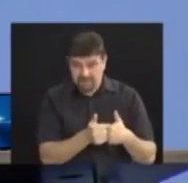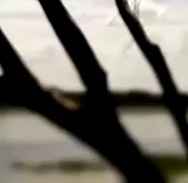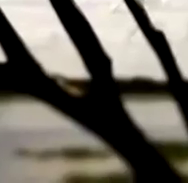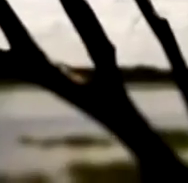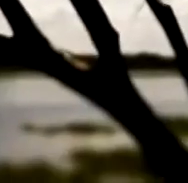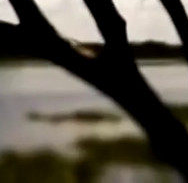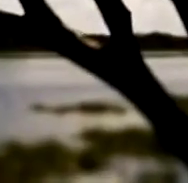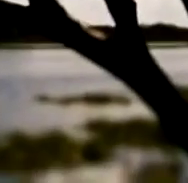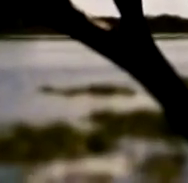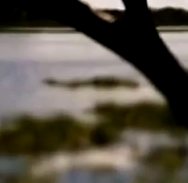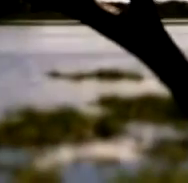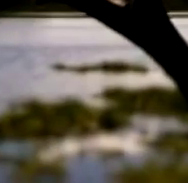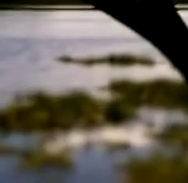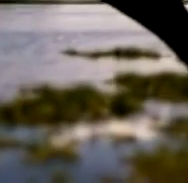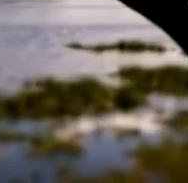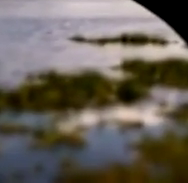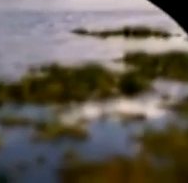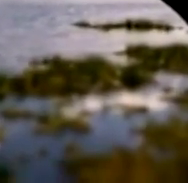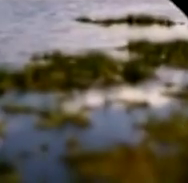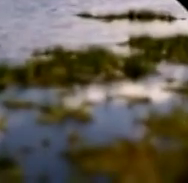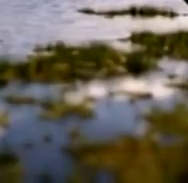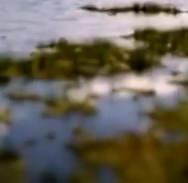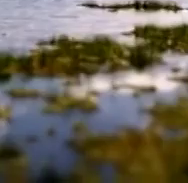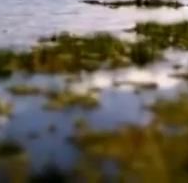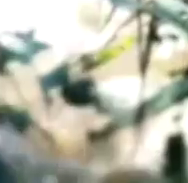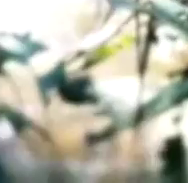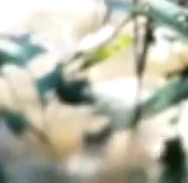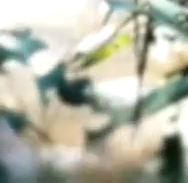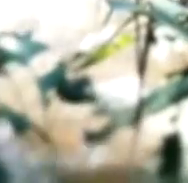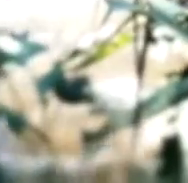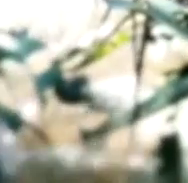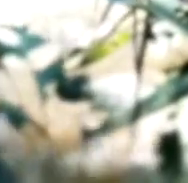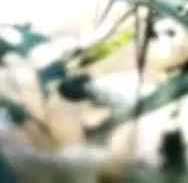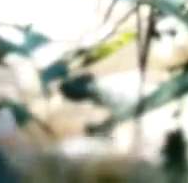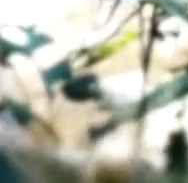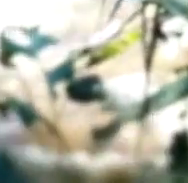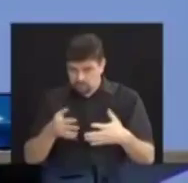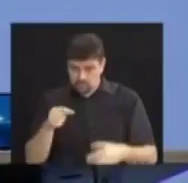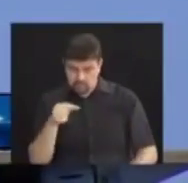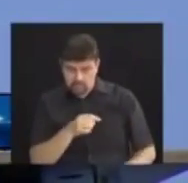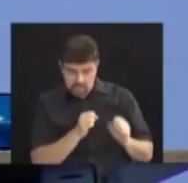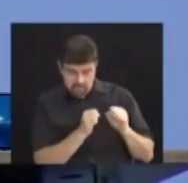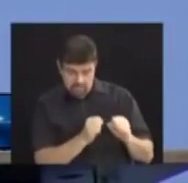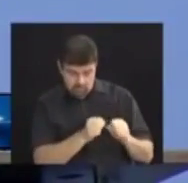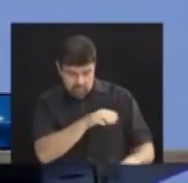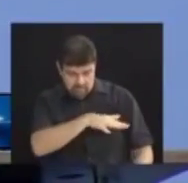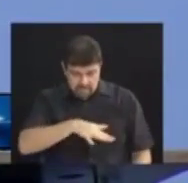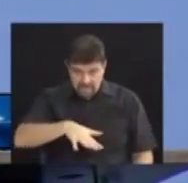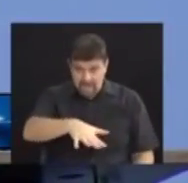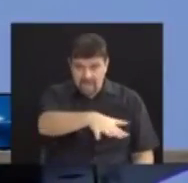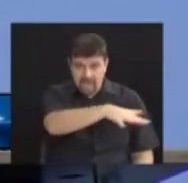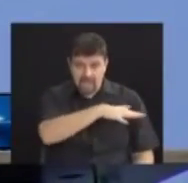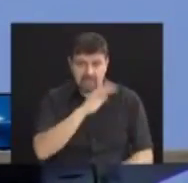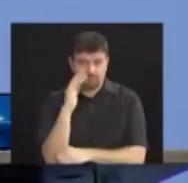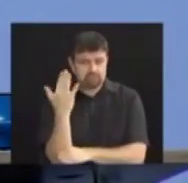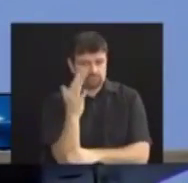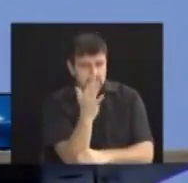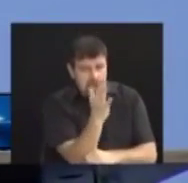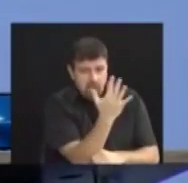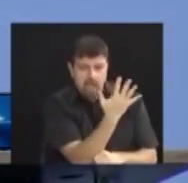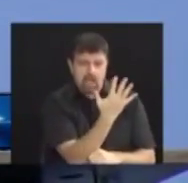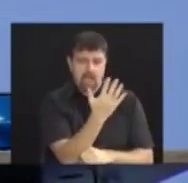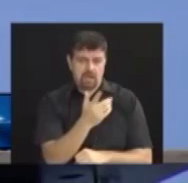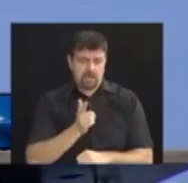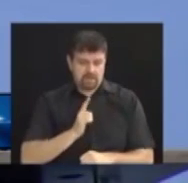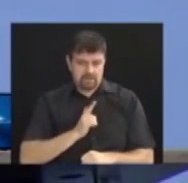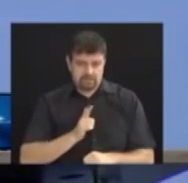Genebra. O vereador lembrou na tribuna a importância dessa área para a cidade. Aquela área que é uma área verde do município de